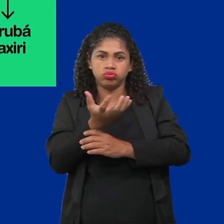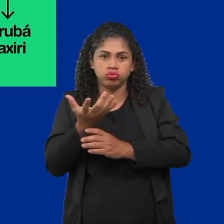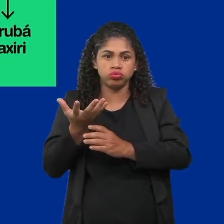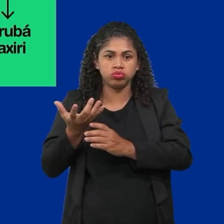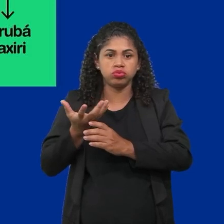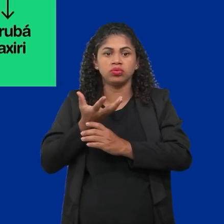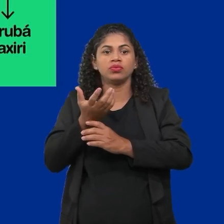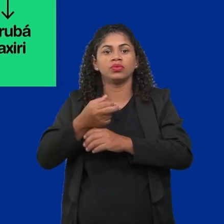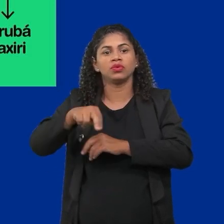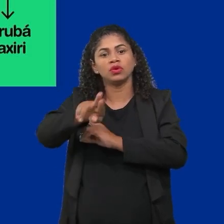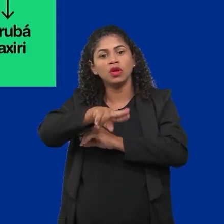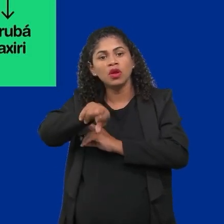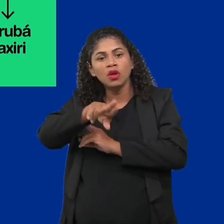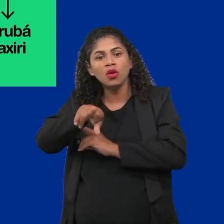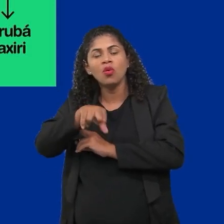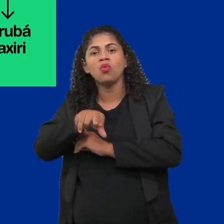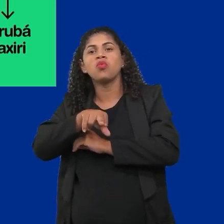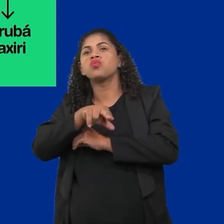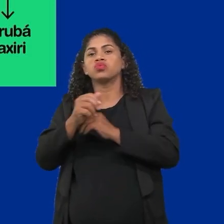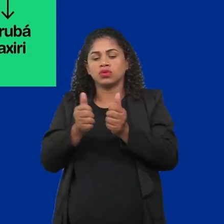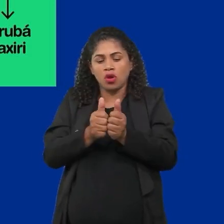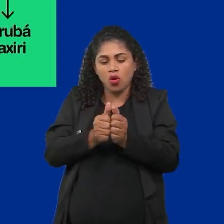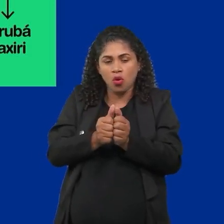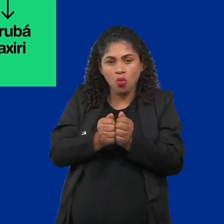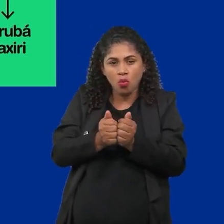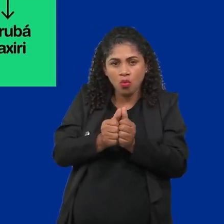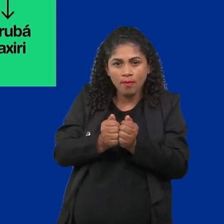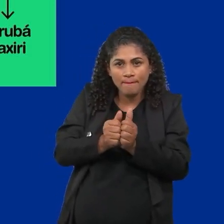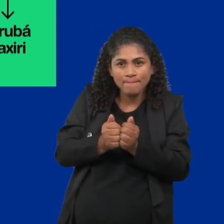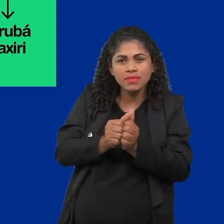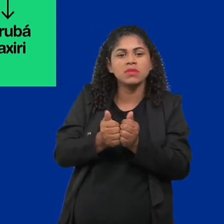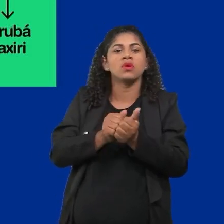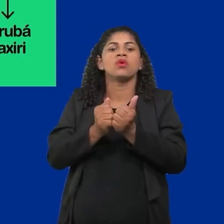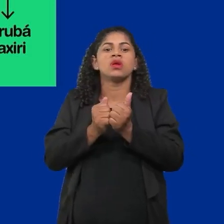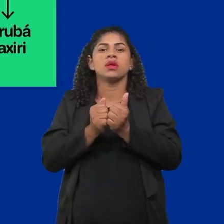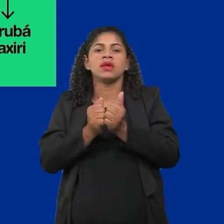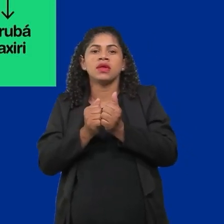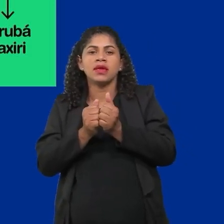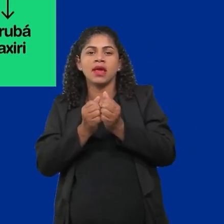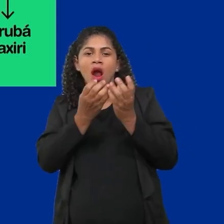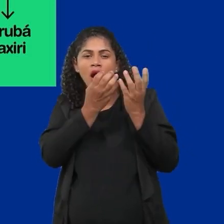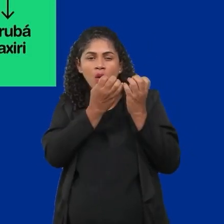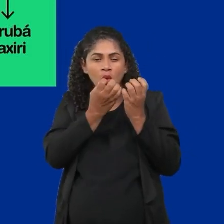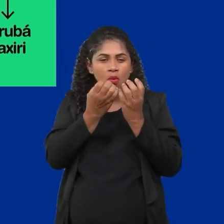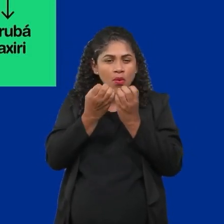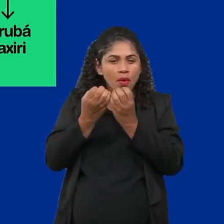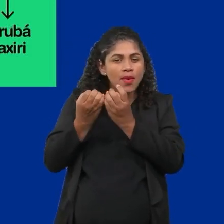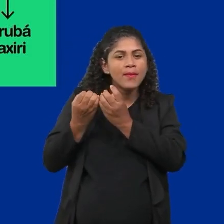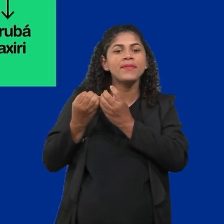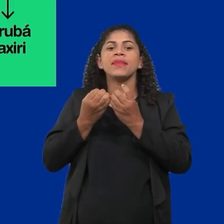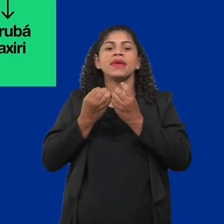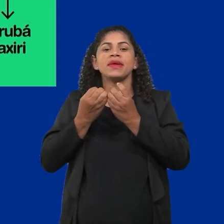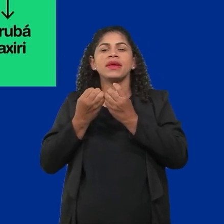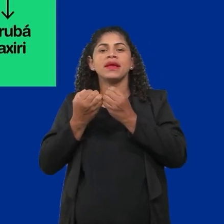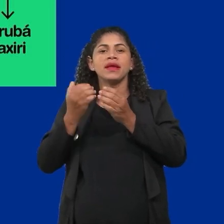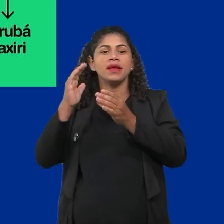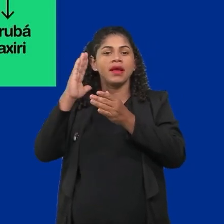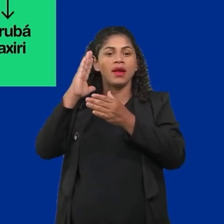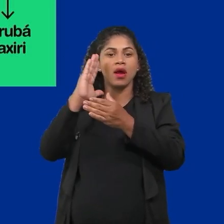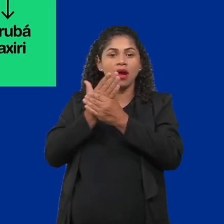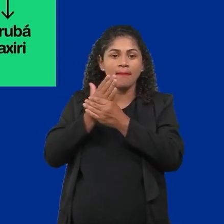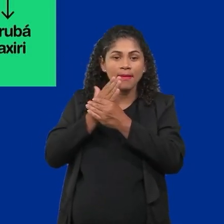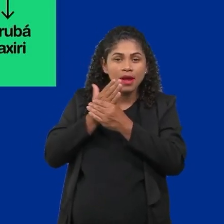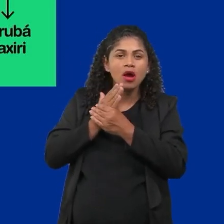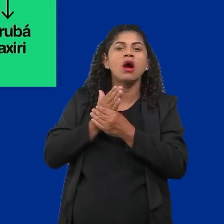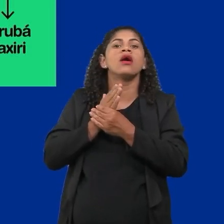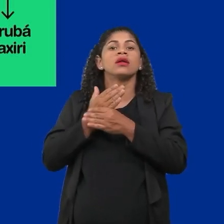milho ou o cará, vai ter o titia ou o cauim. E quando eles utilizam ali a mandioca, vai ter a produção do tarubá e do